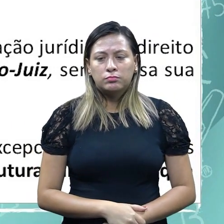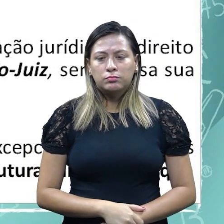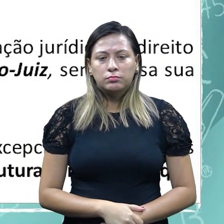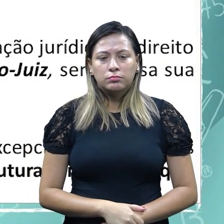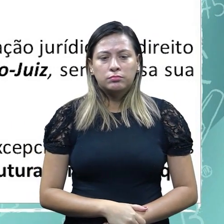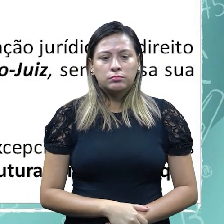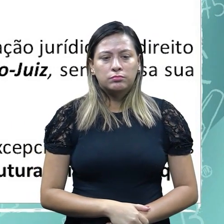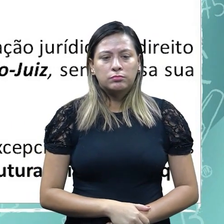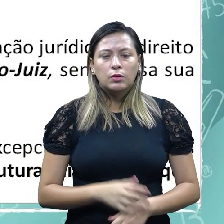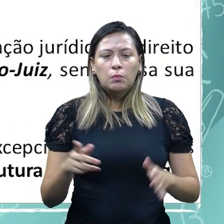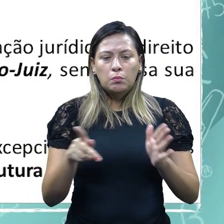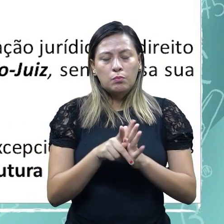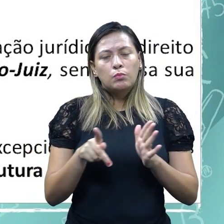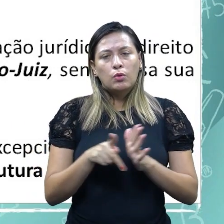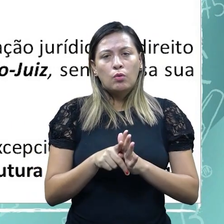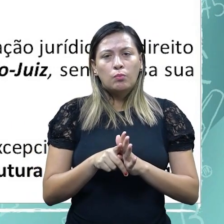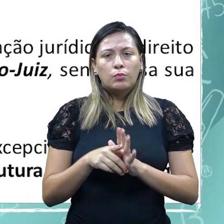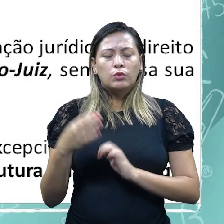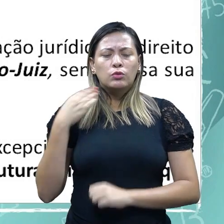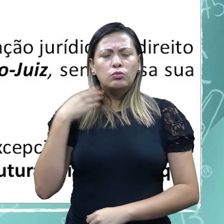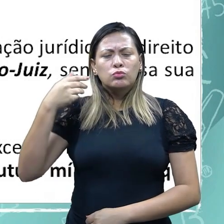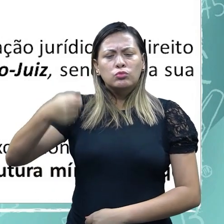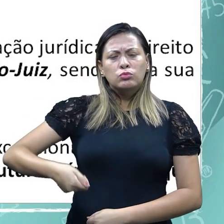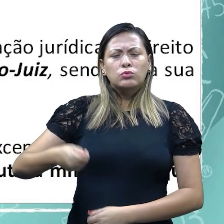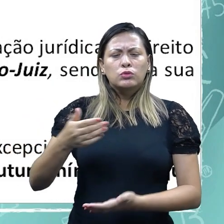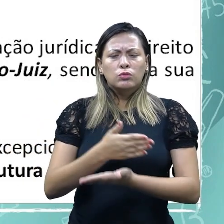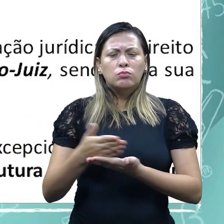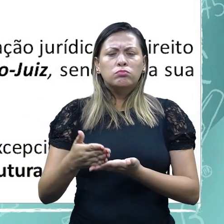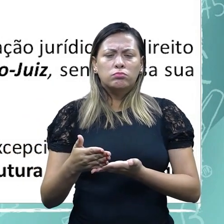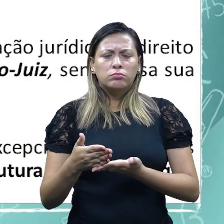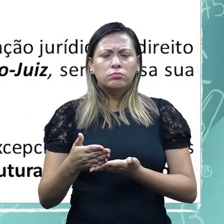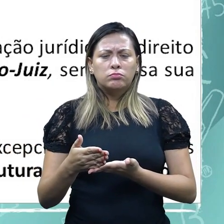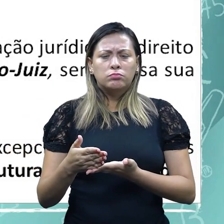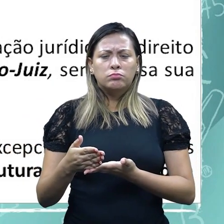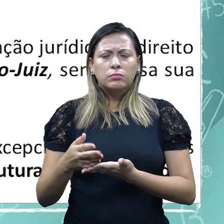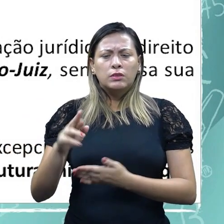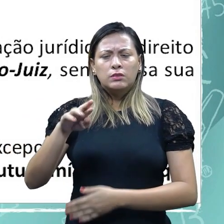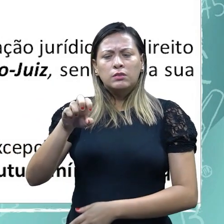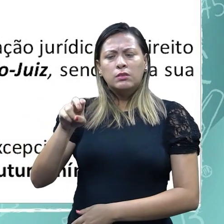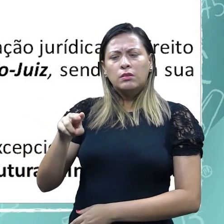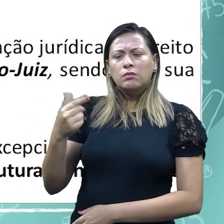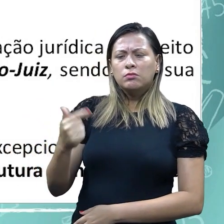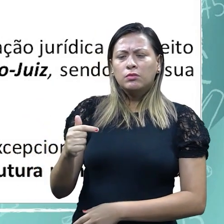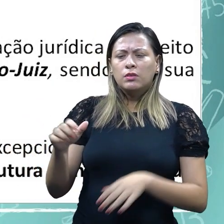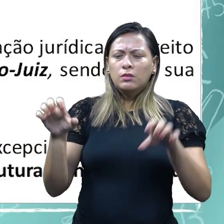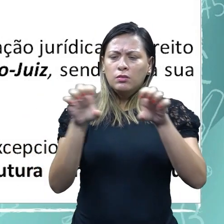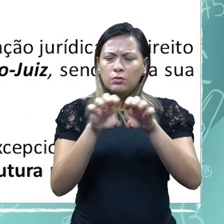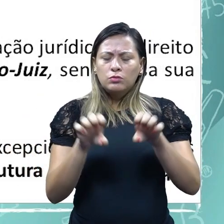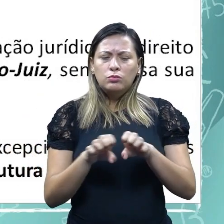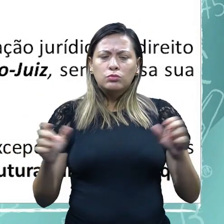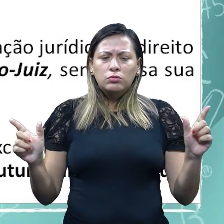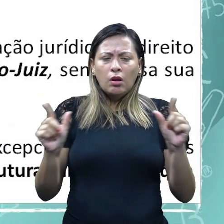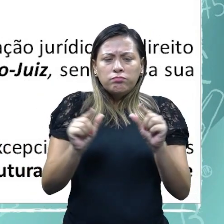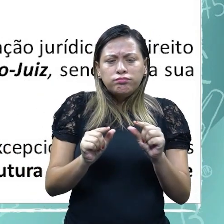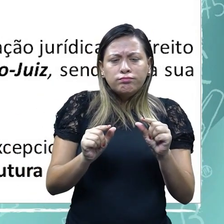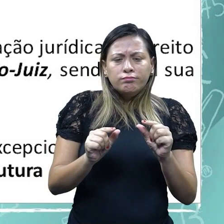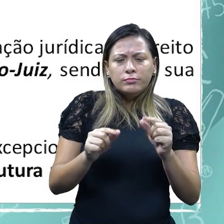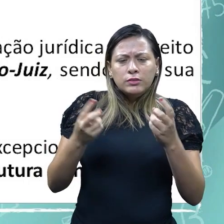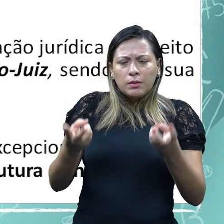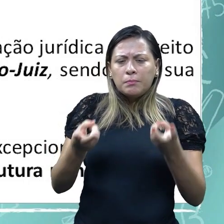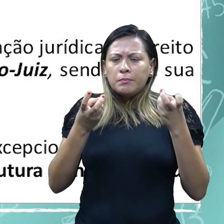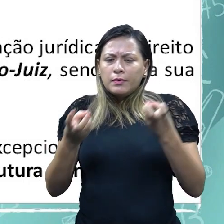caso, excepcionais demandas iniciadas de ofício pelo juiz e mesmo sem réu, realmente essa estrutura mínima é